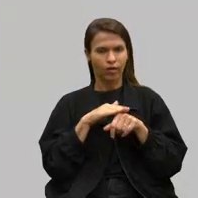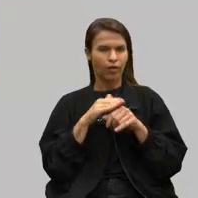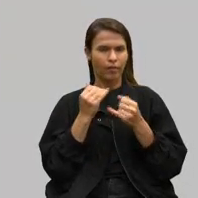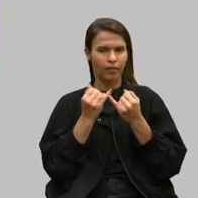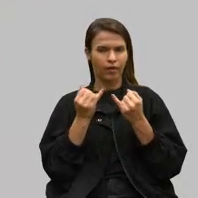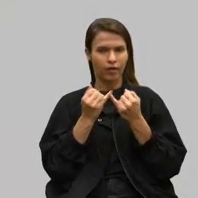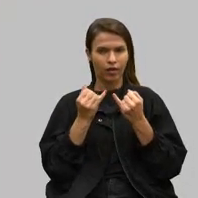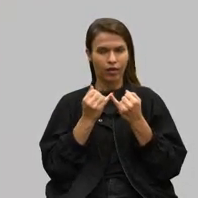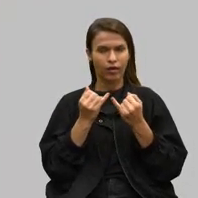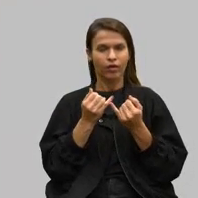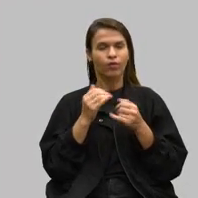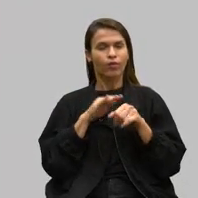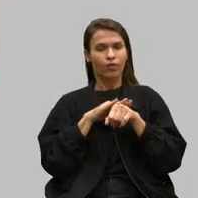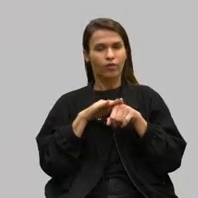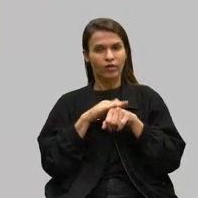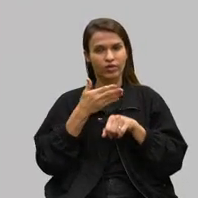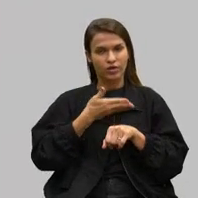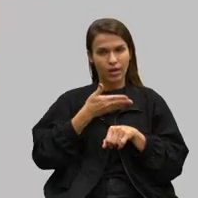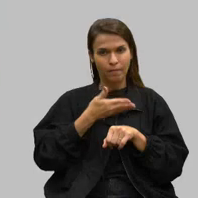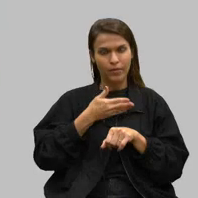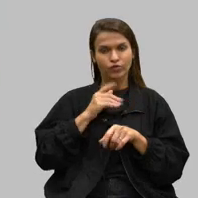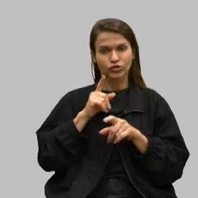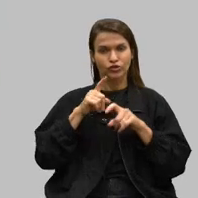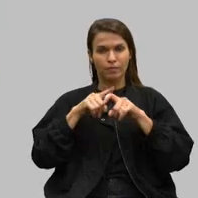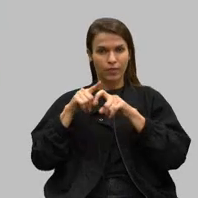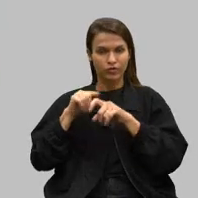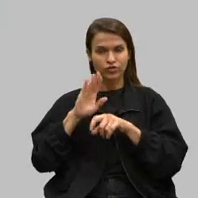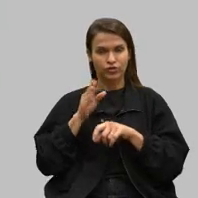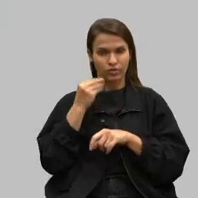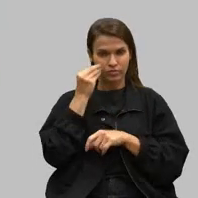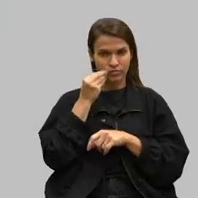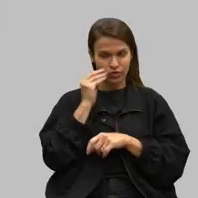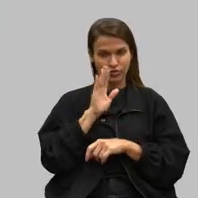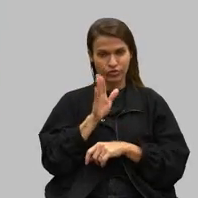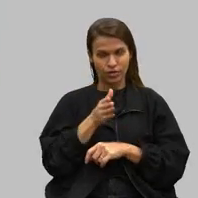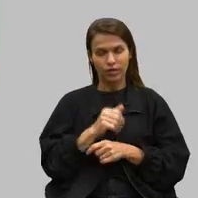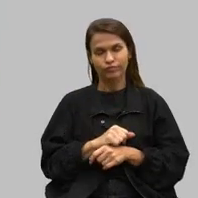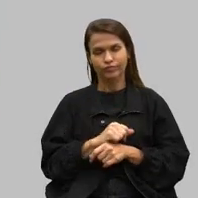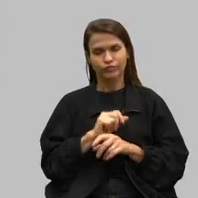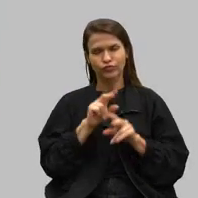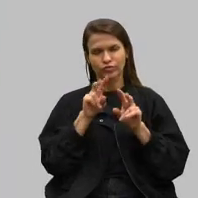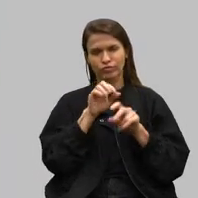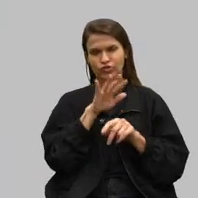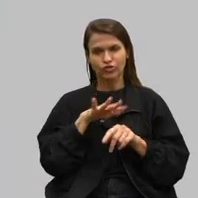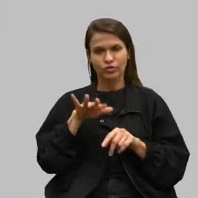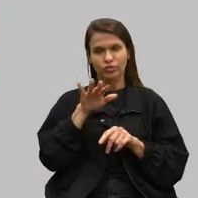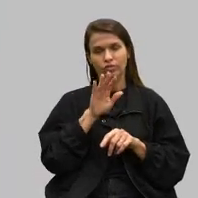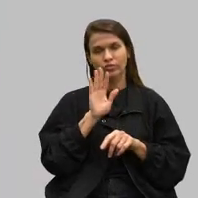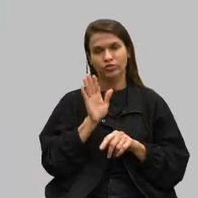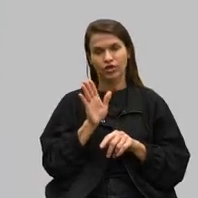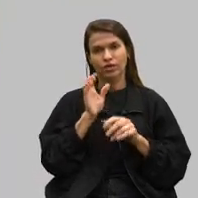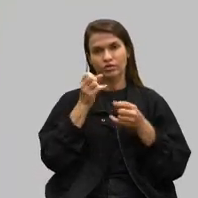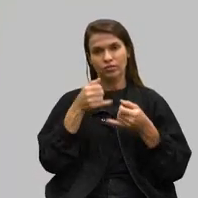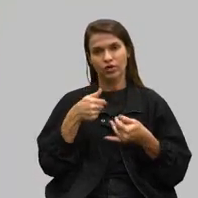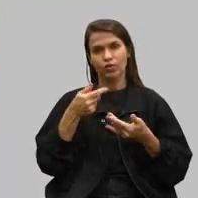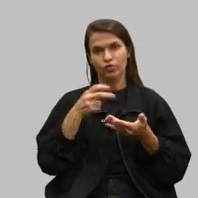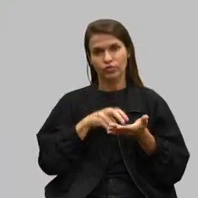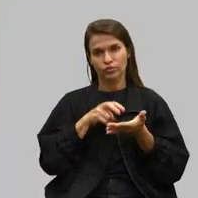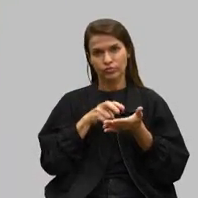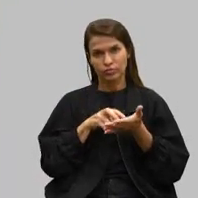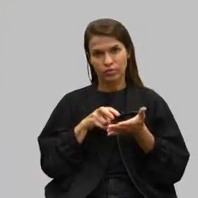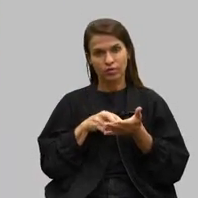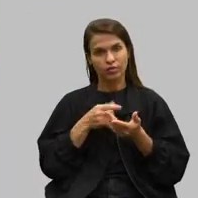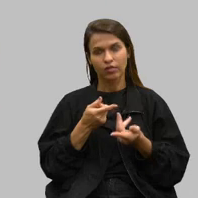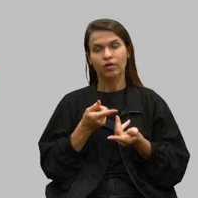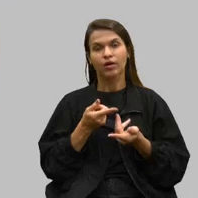que vivenciaram isso tudo. Mas em termos gerais, eu acho que o que eu falei mais cedo aqui e o Arlen estava, mas você não pôde ouvir,